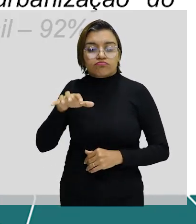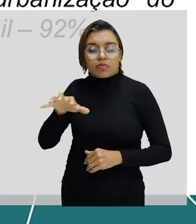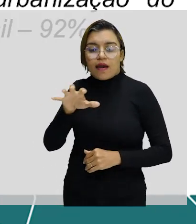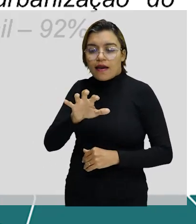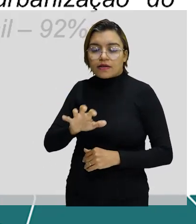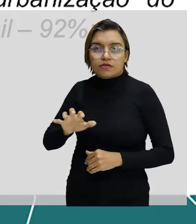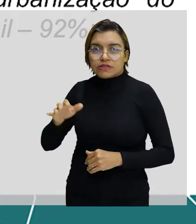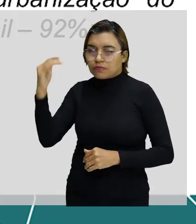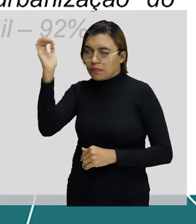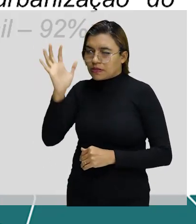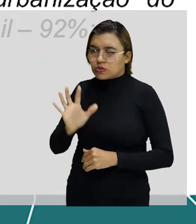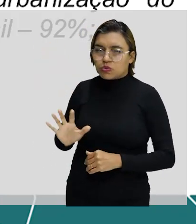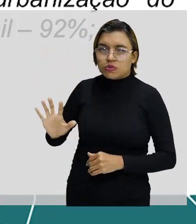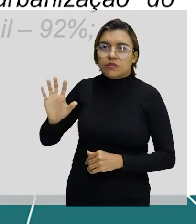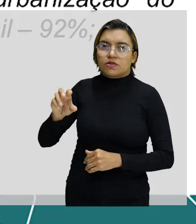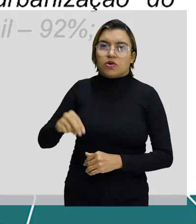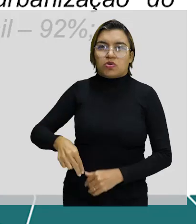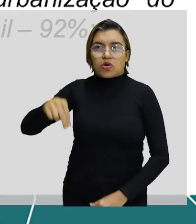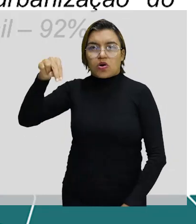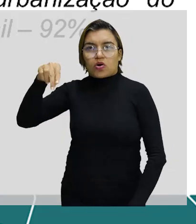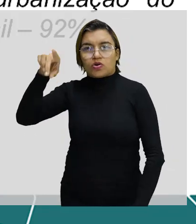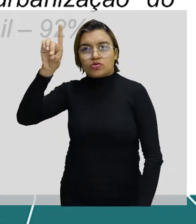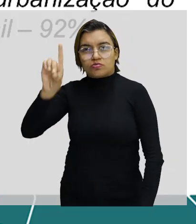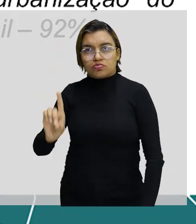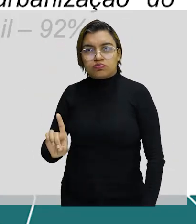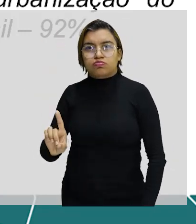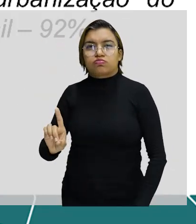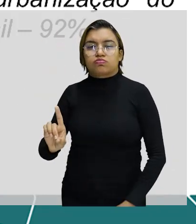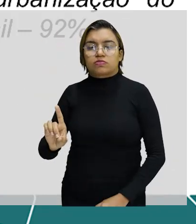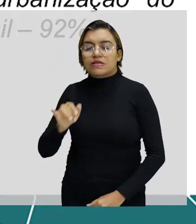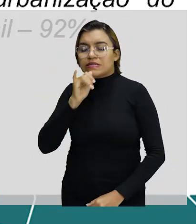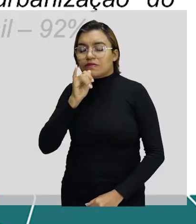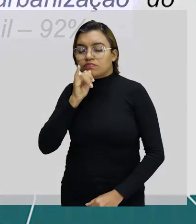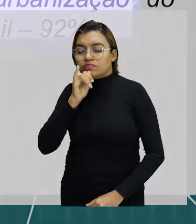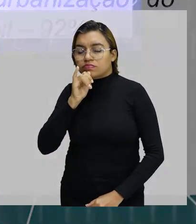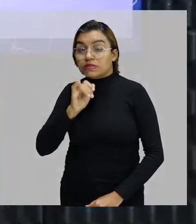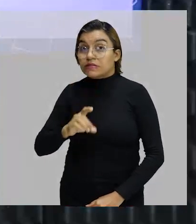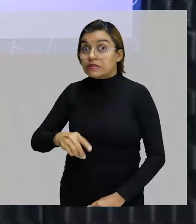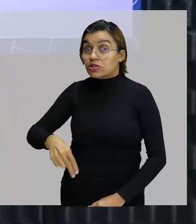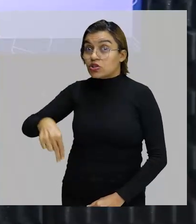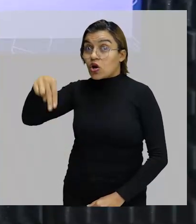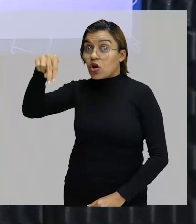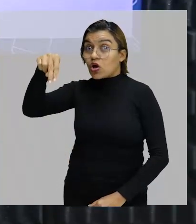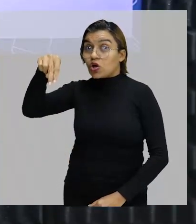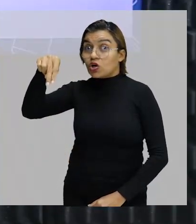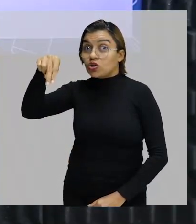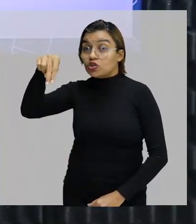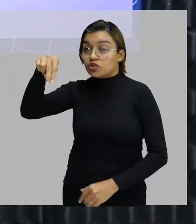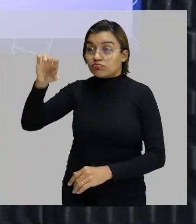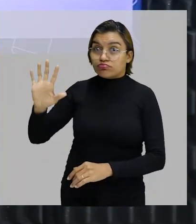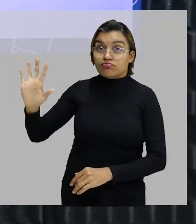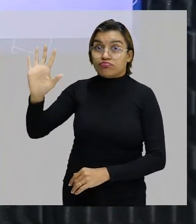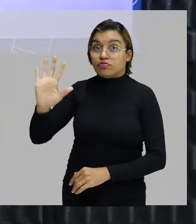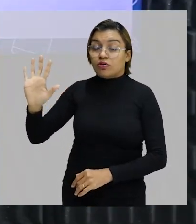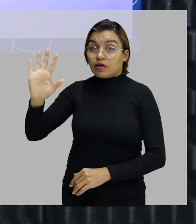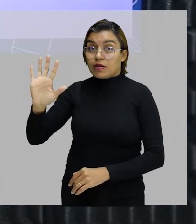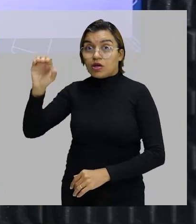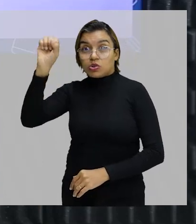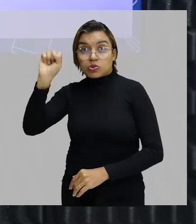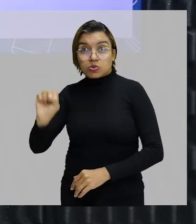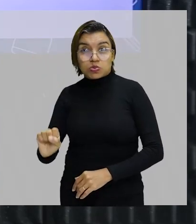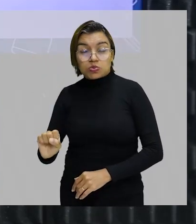do Brasil, norte, nordeste, centro-oeste, sul e sudeste, que é rural. Todas as regiões brasileiras